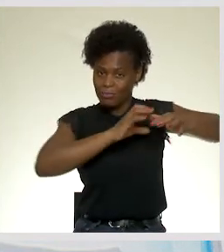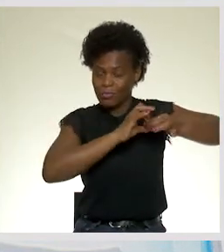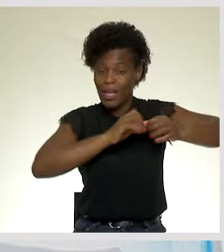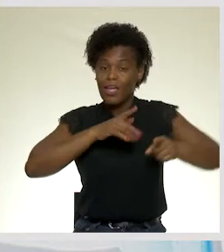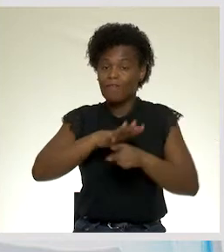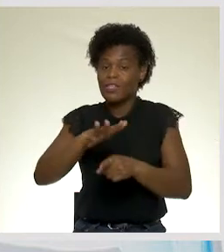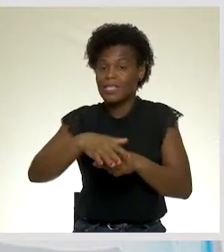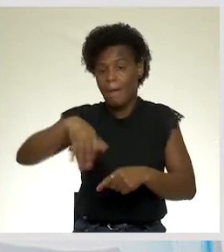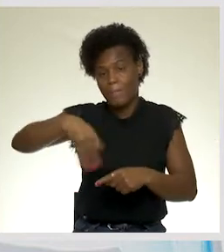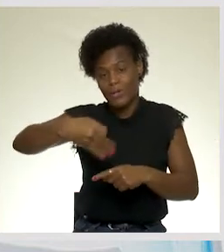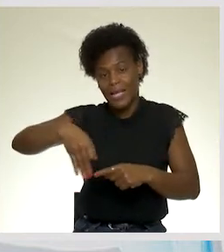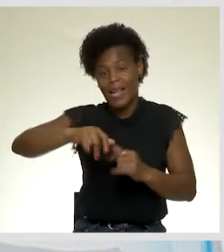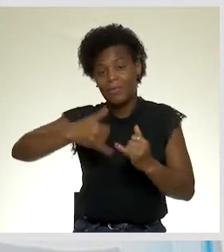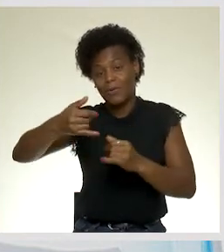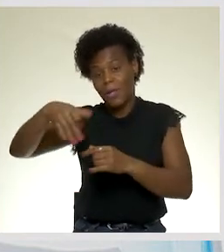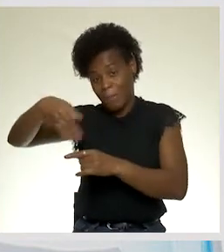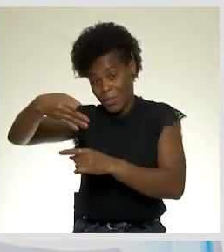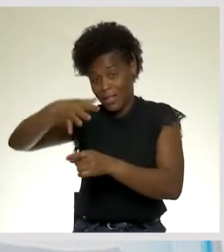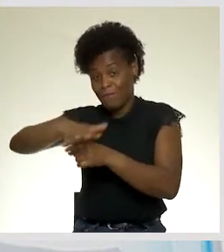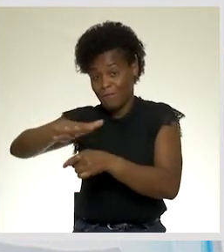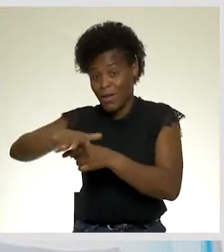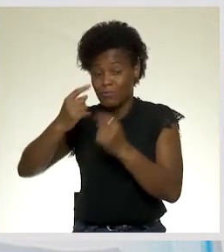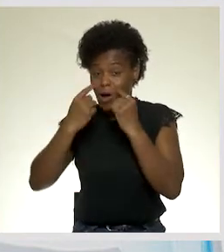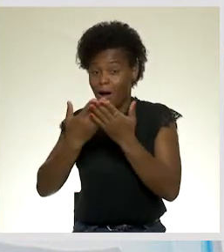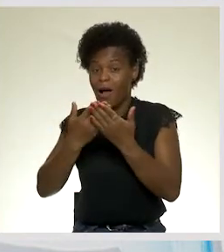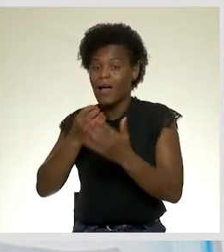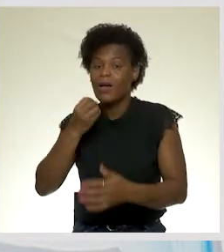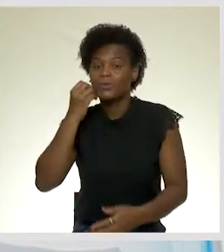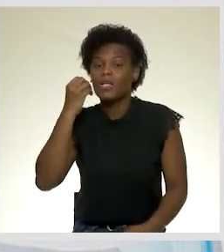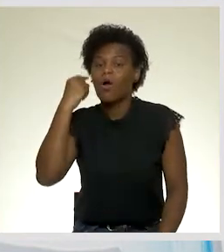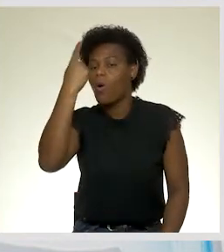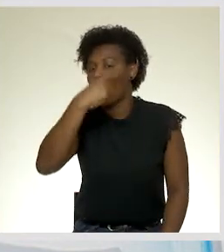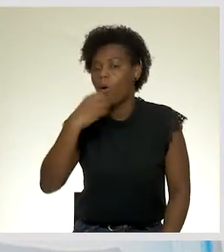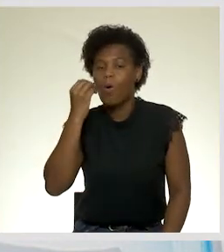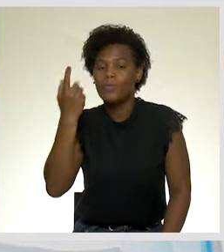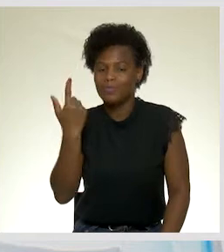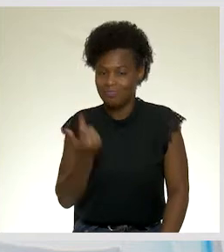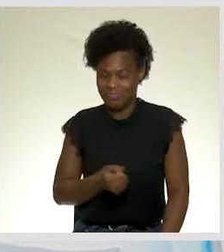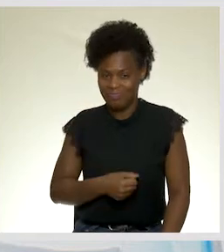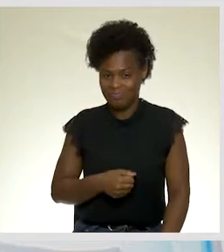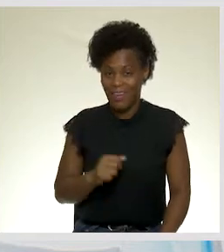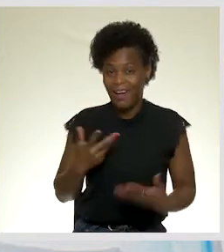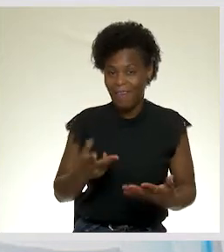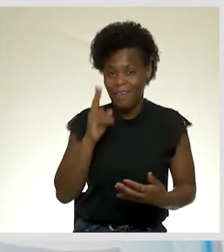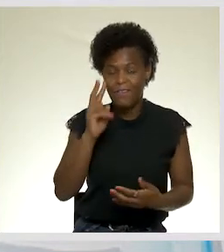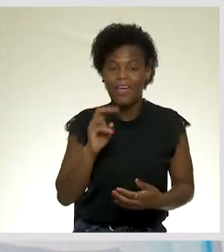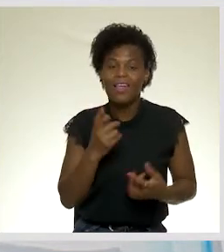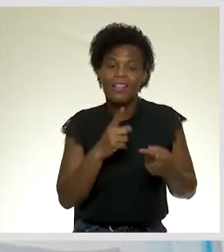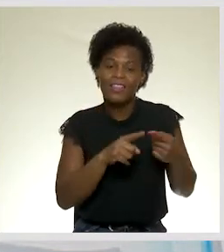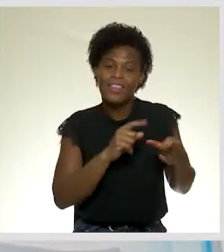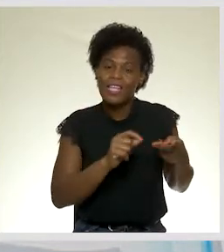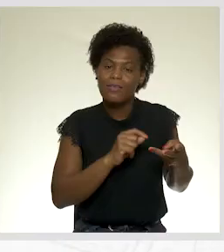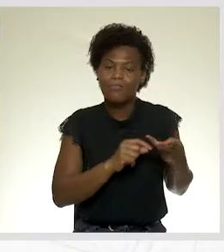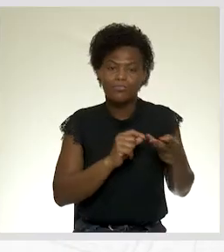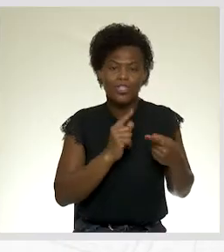influencia a proteína, e a proteína influencia ou manifesta-se em características. Agora, vamos ver os tipos de genes que